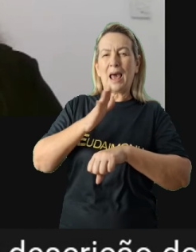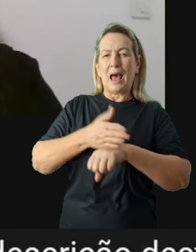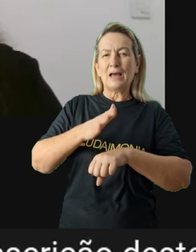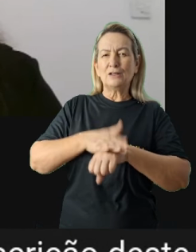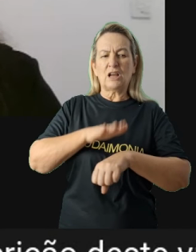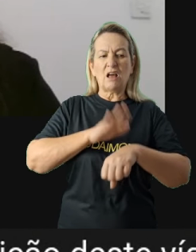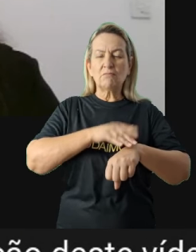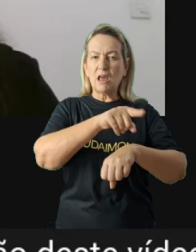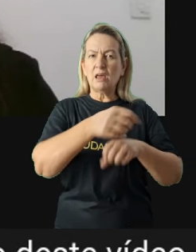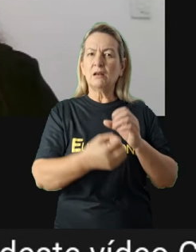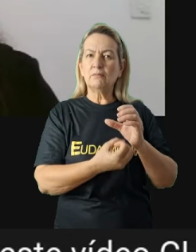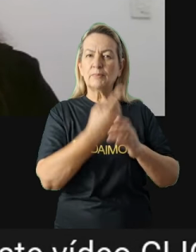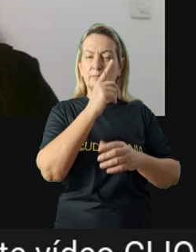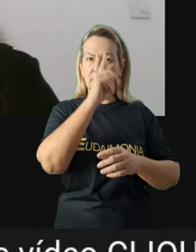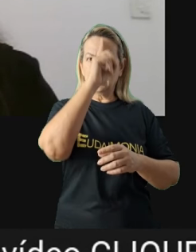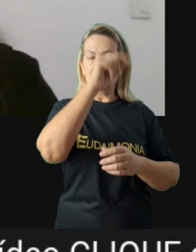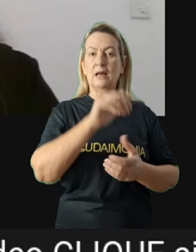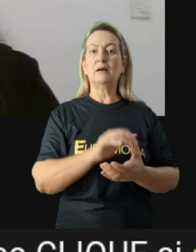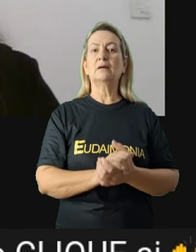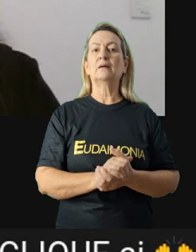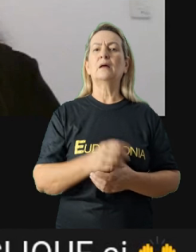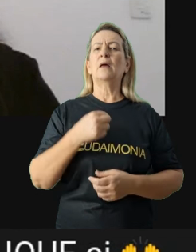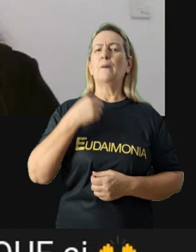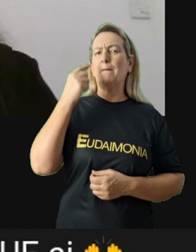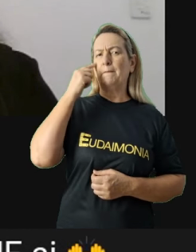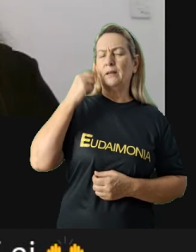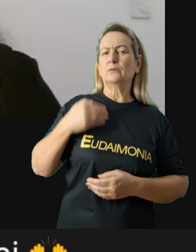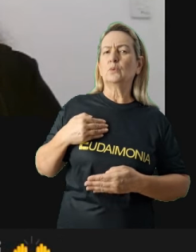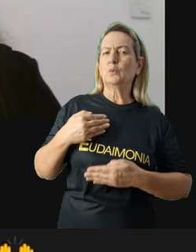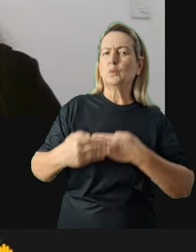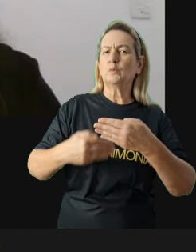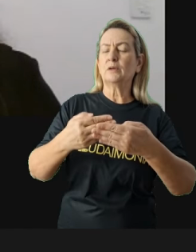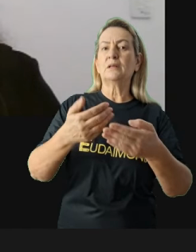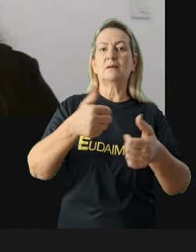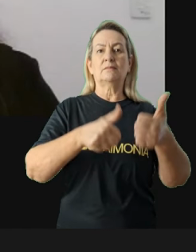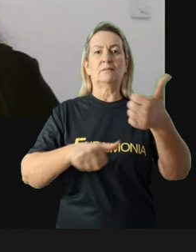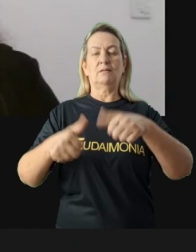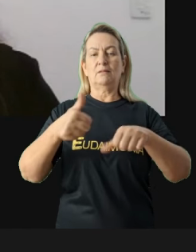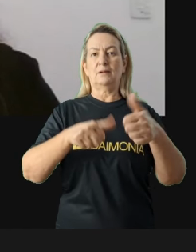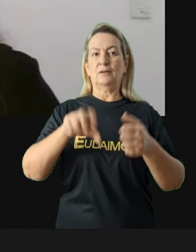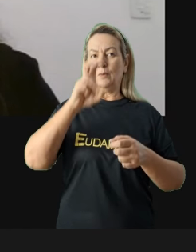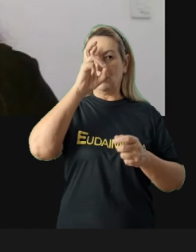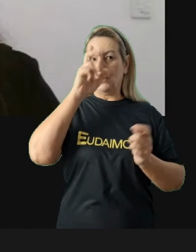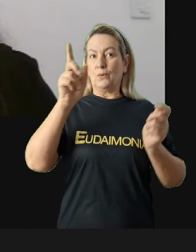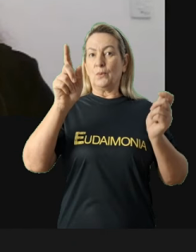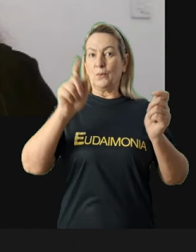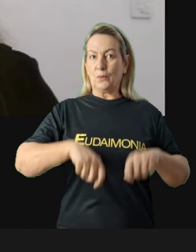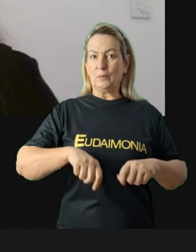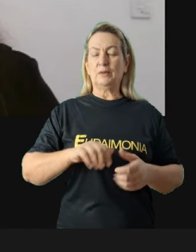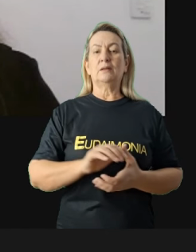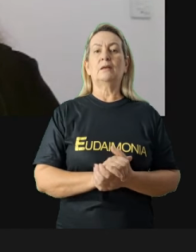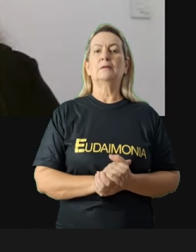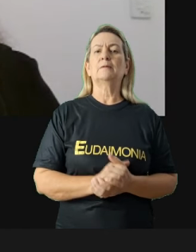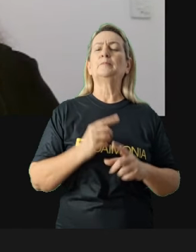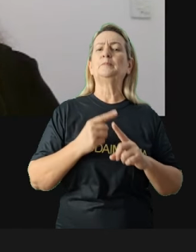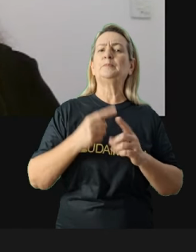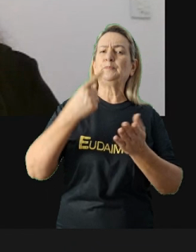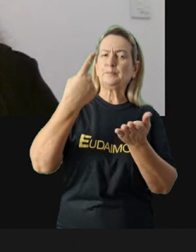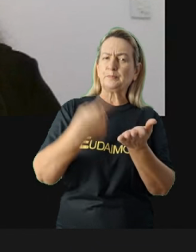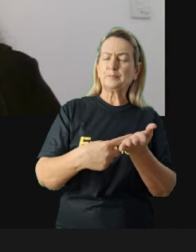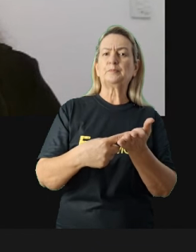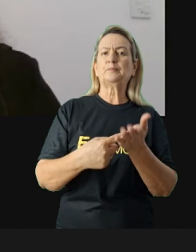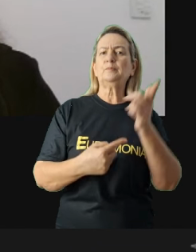professor Piragi fala do mão na massa, né, eu penso num processo de avaliação por